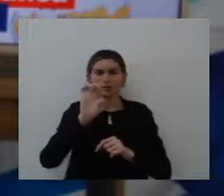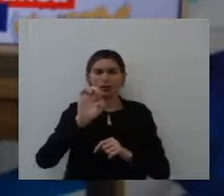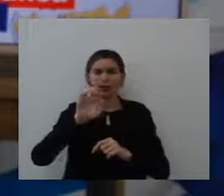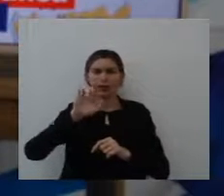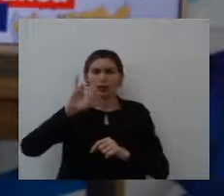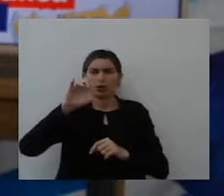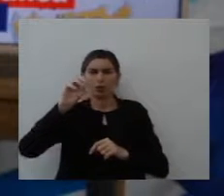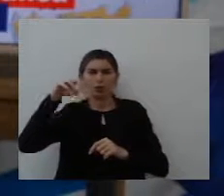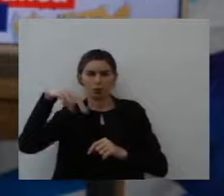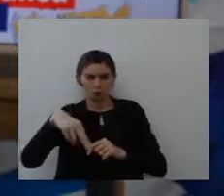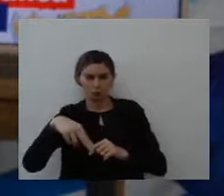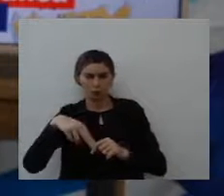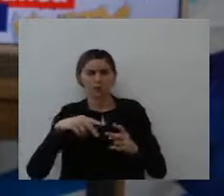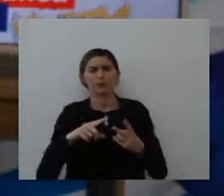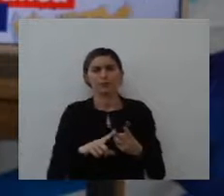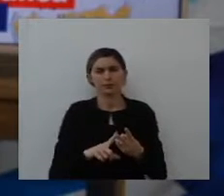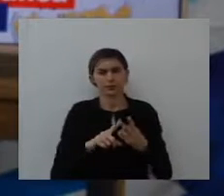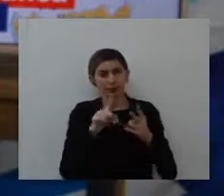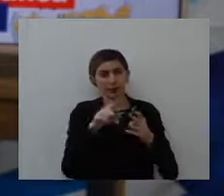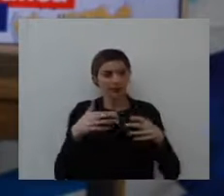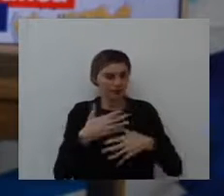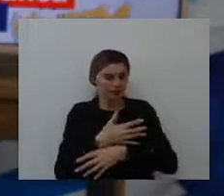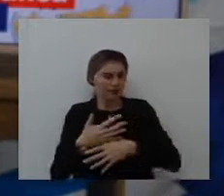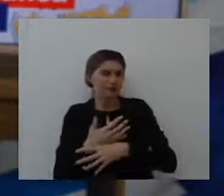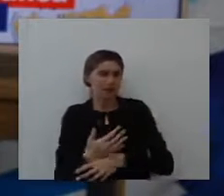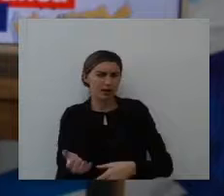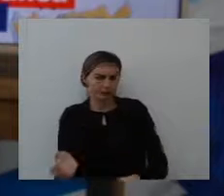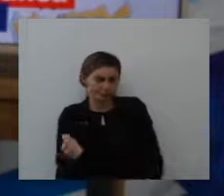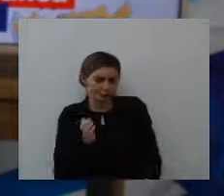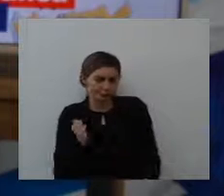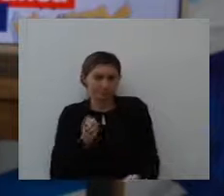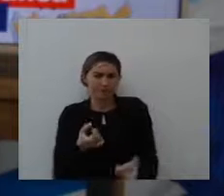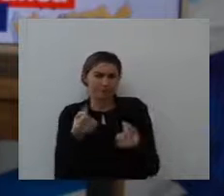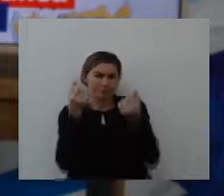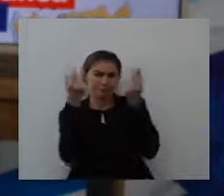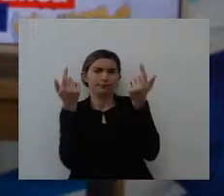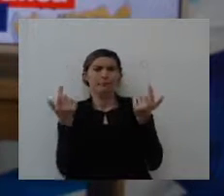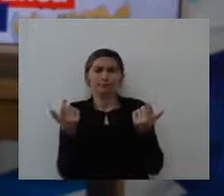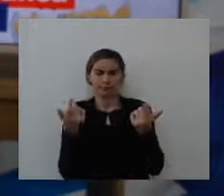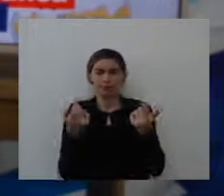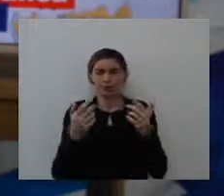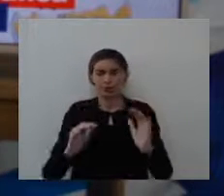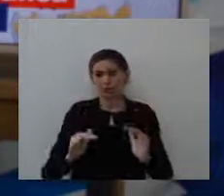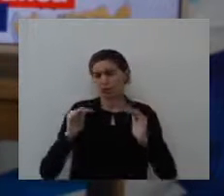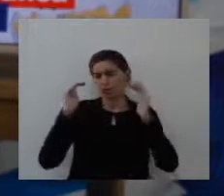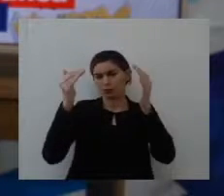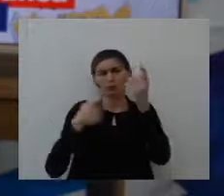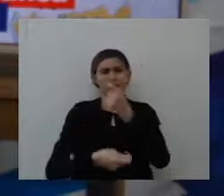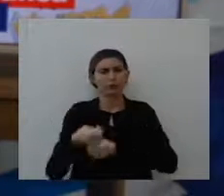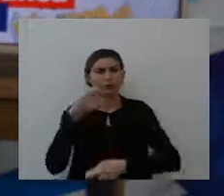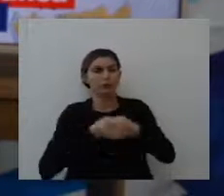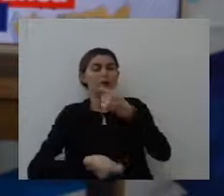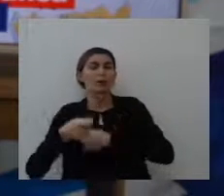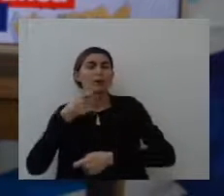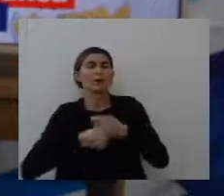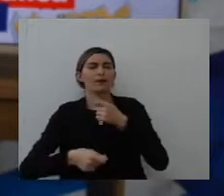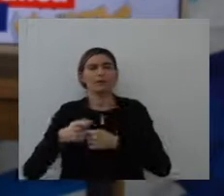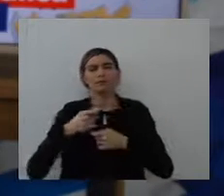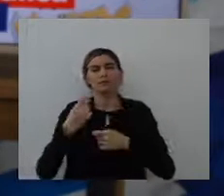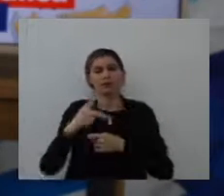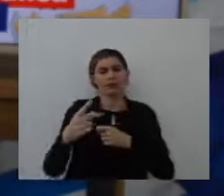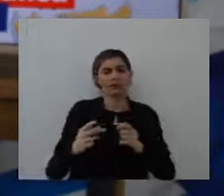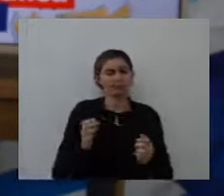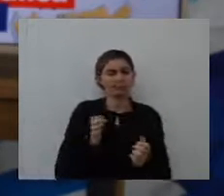Minotauro, tá bem? Era uma cidade muito rica, formada por uma elite comercial. E essa